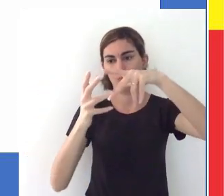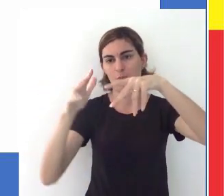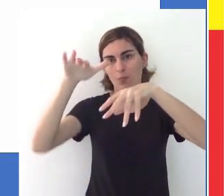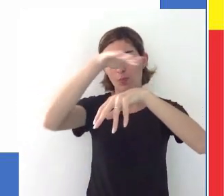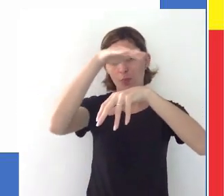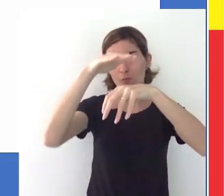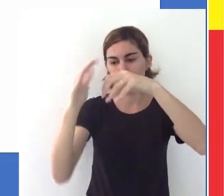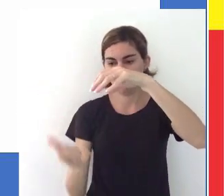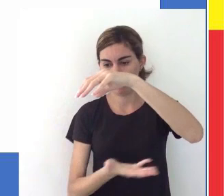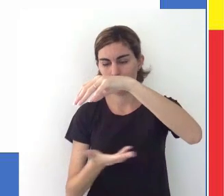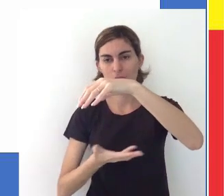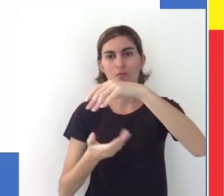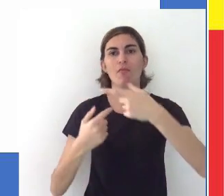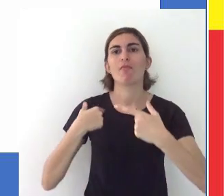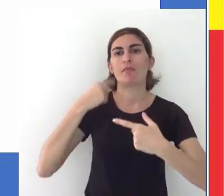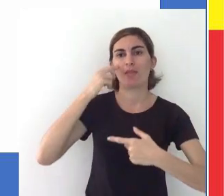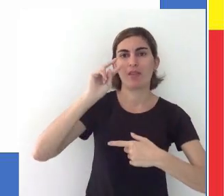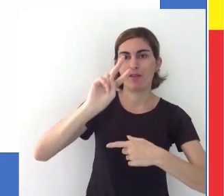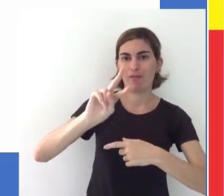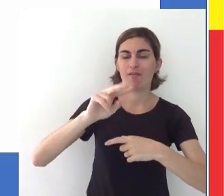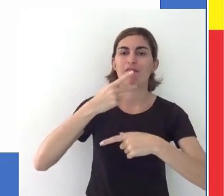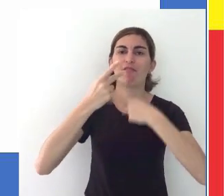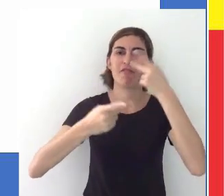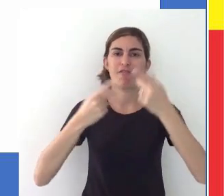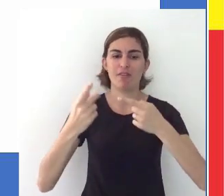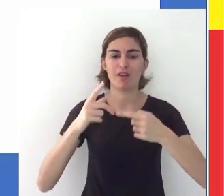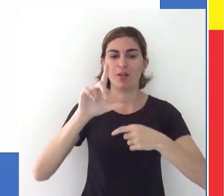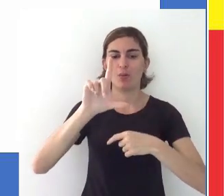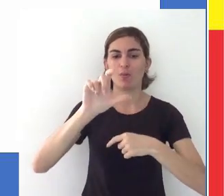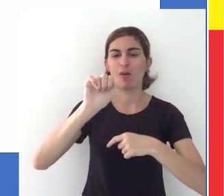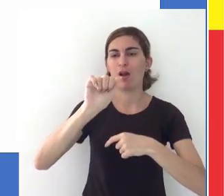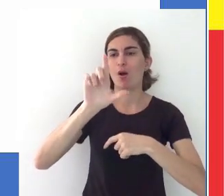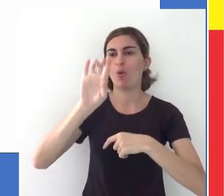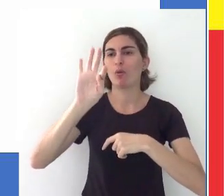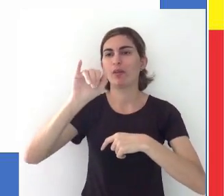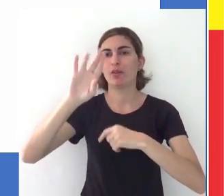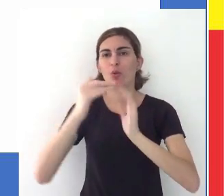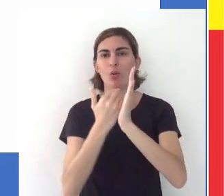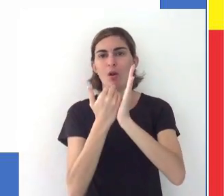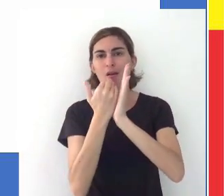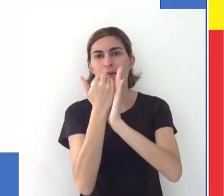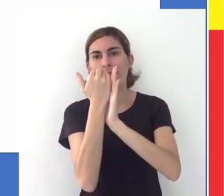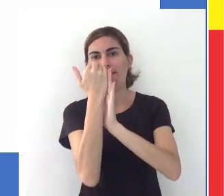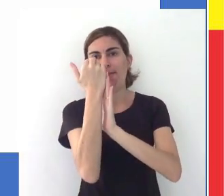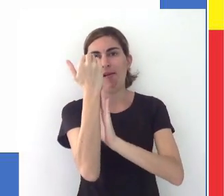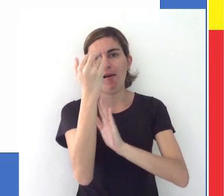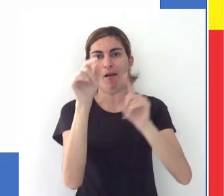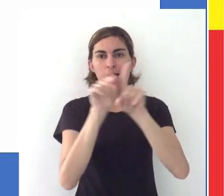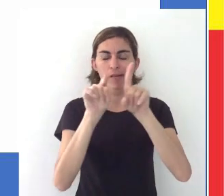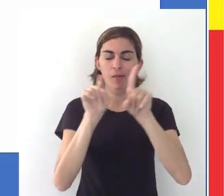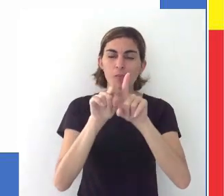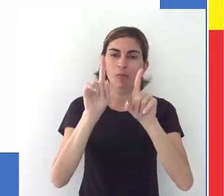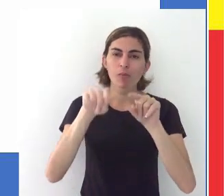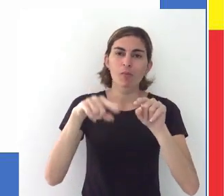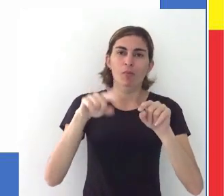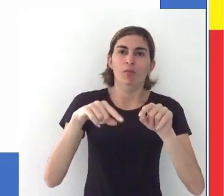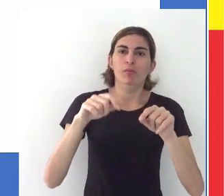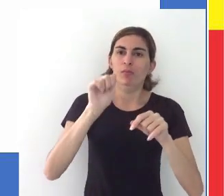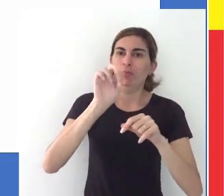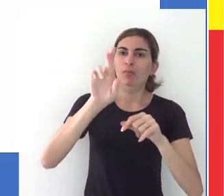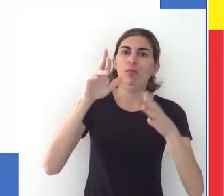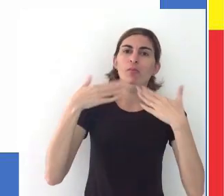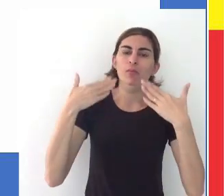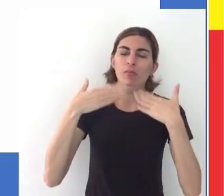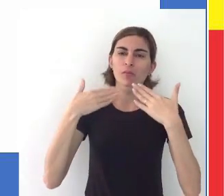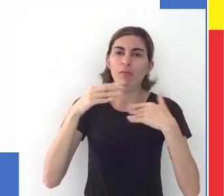do planeta. Falei sobre altitude, né? Falei que existe uma elevação e nessa elevação também o ar é mais frio, o